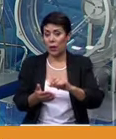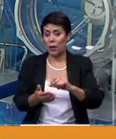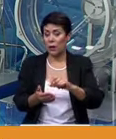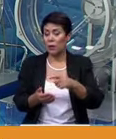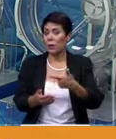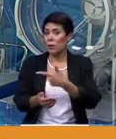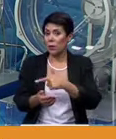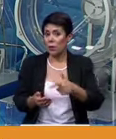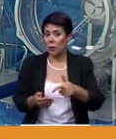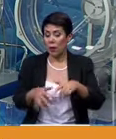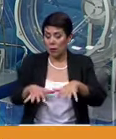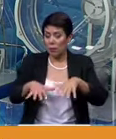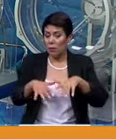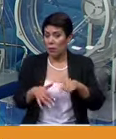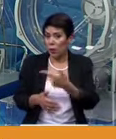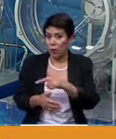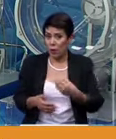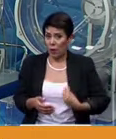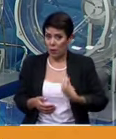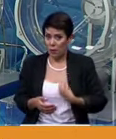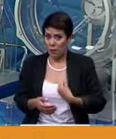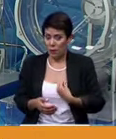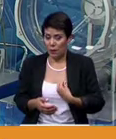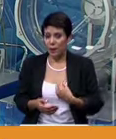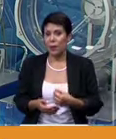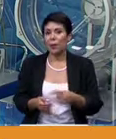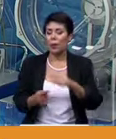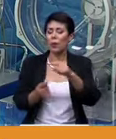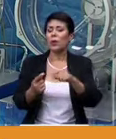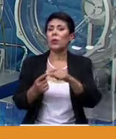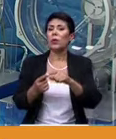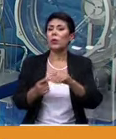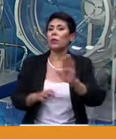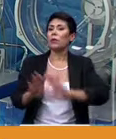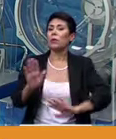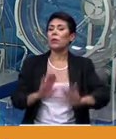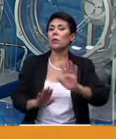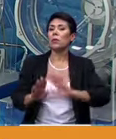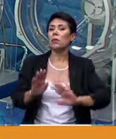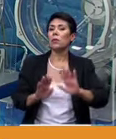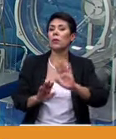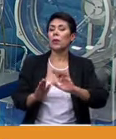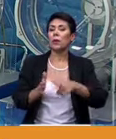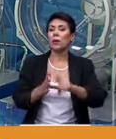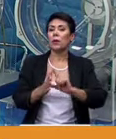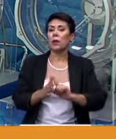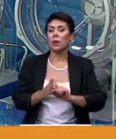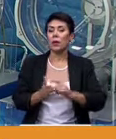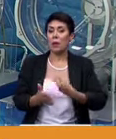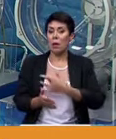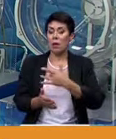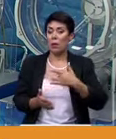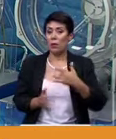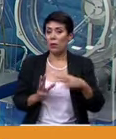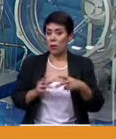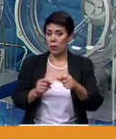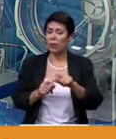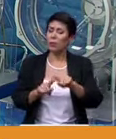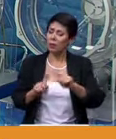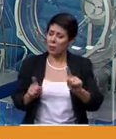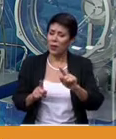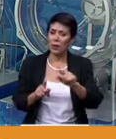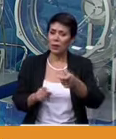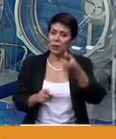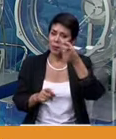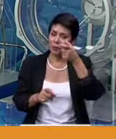presença da plateia aqui no Espaço Loterias Caixa, com o objetivo de priorizar o bem-estar de todos. Mas você pode acompanhar